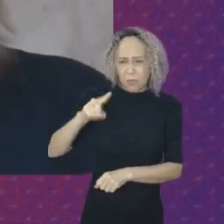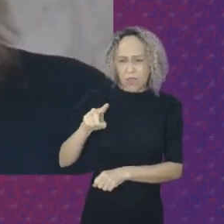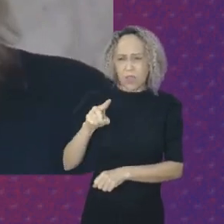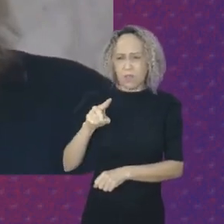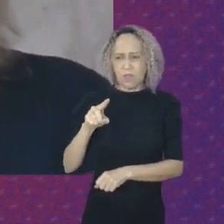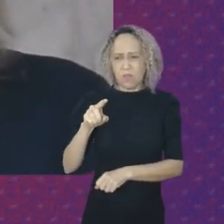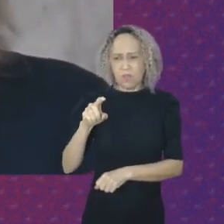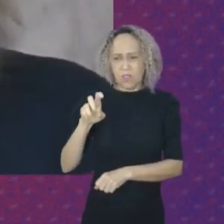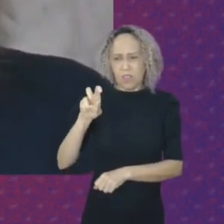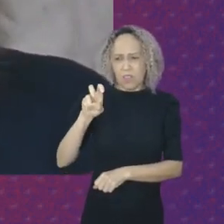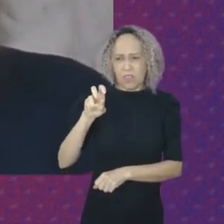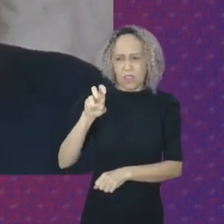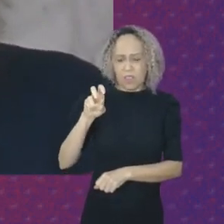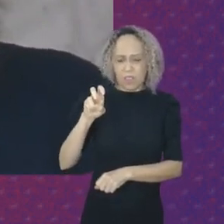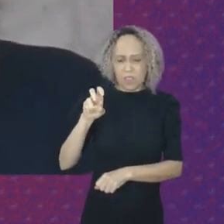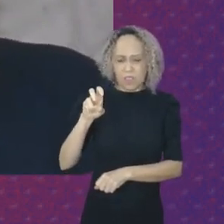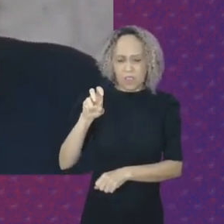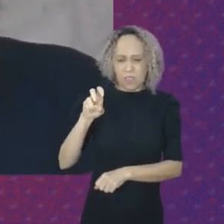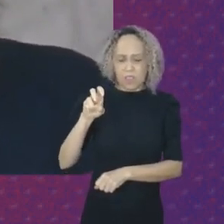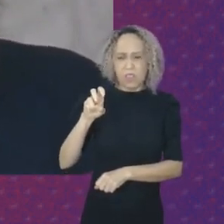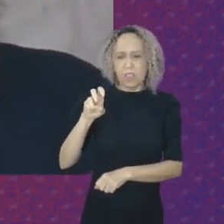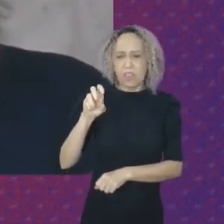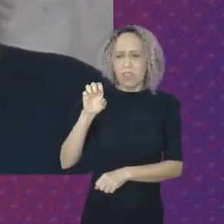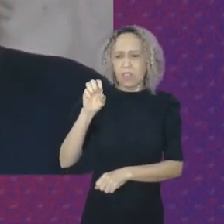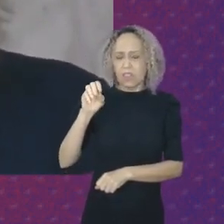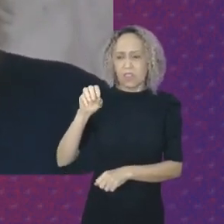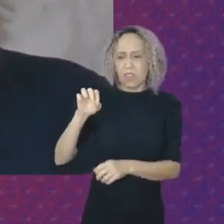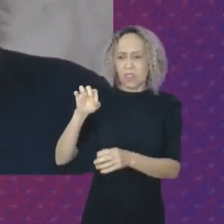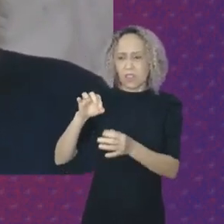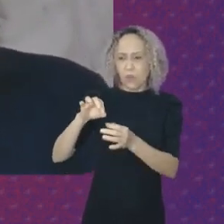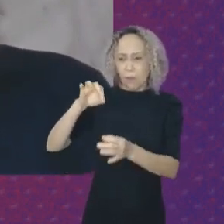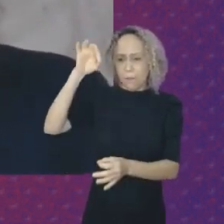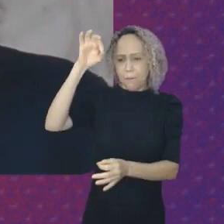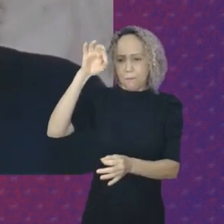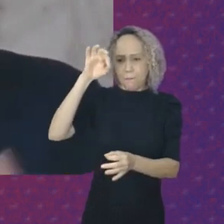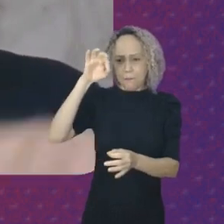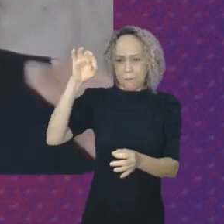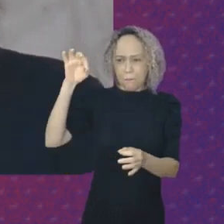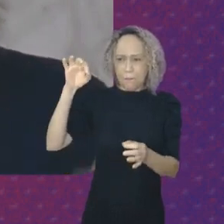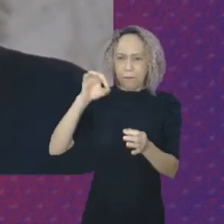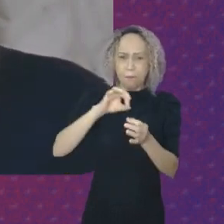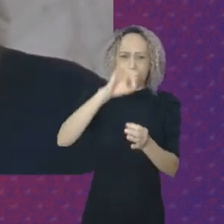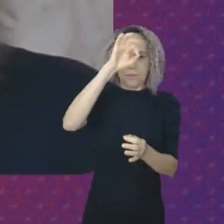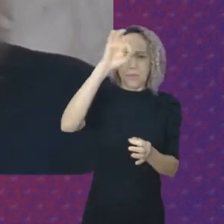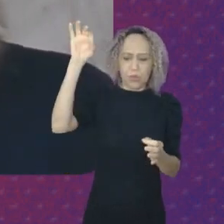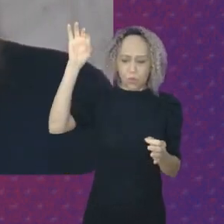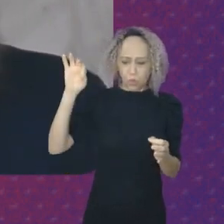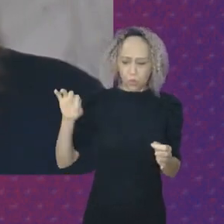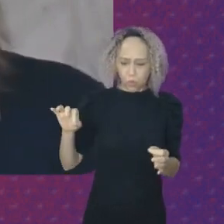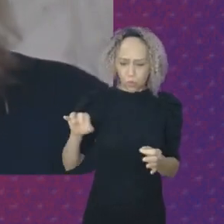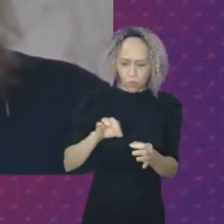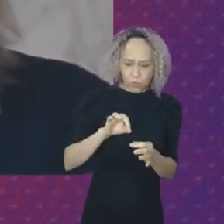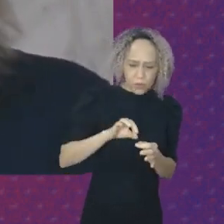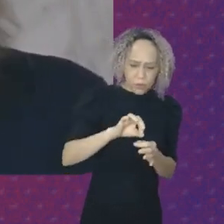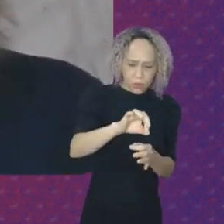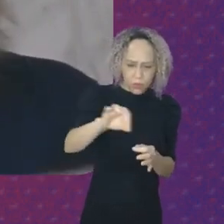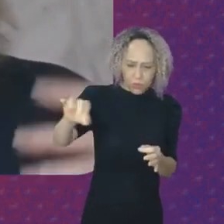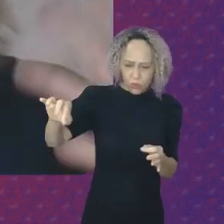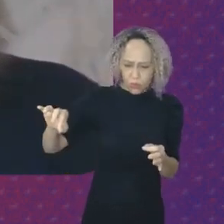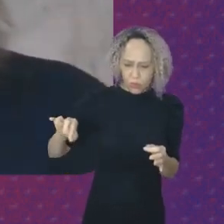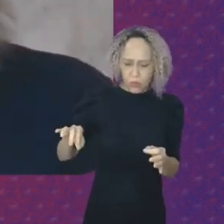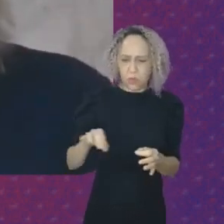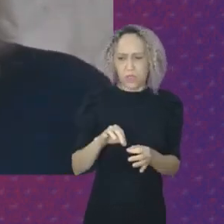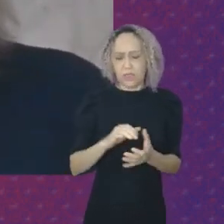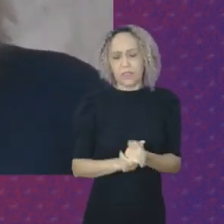de menor porte, que são cerca de 1.900 metros quadrados de construção, de acordo com a realidade da cidade.